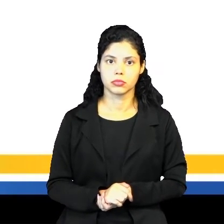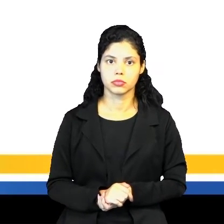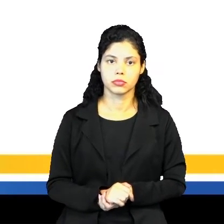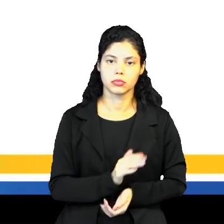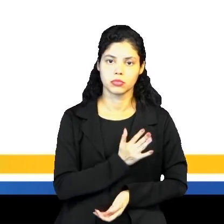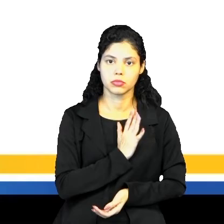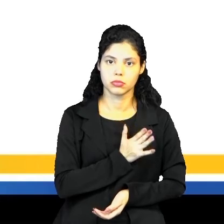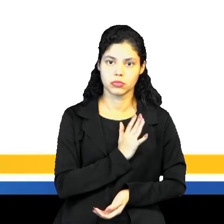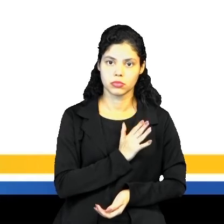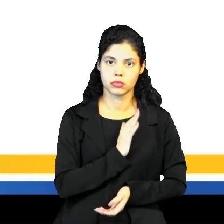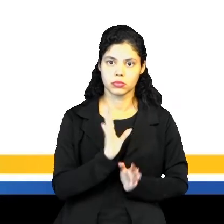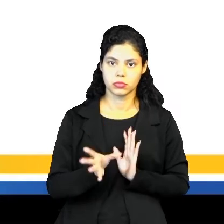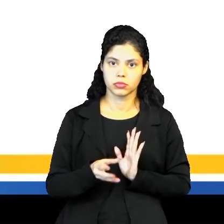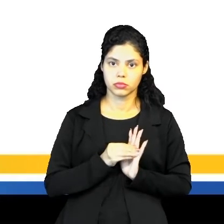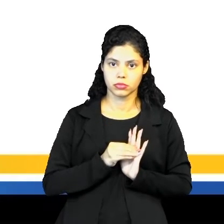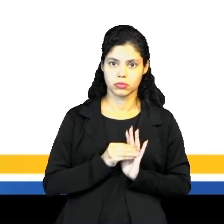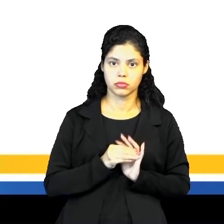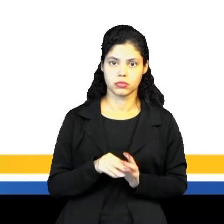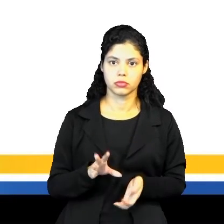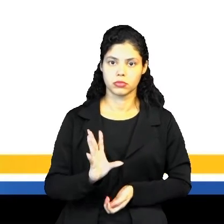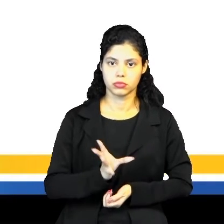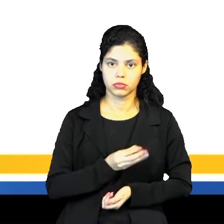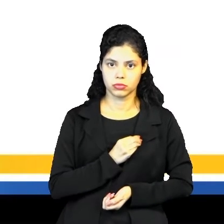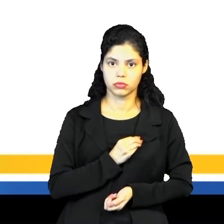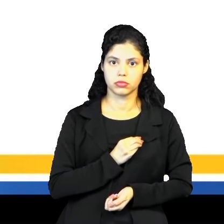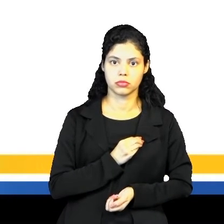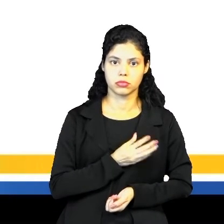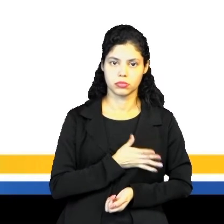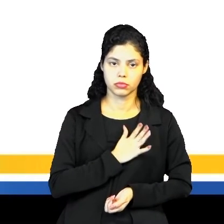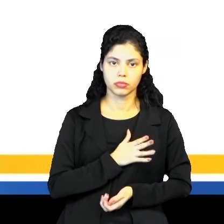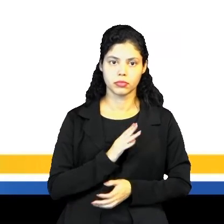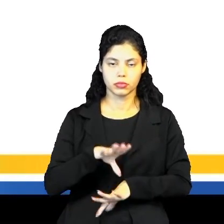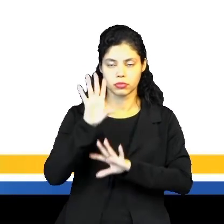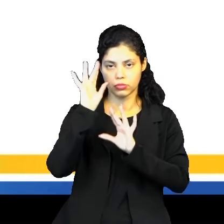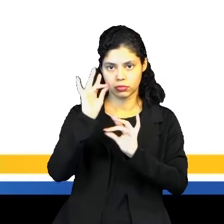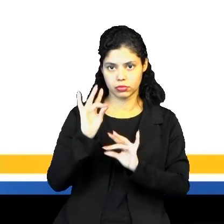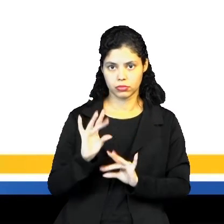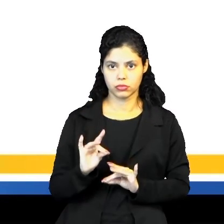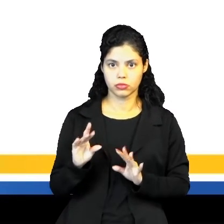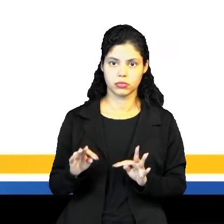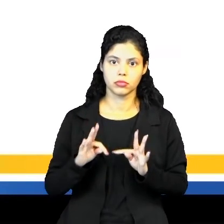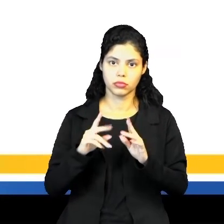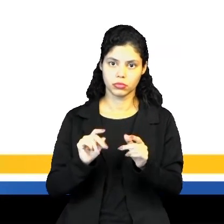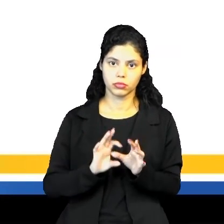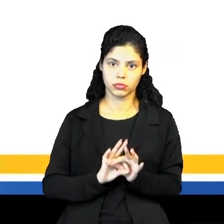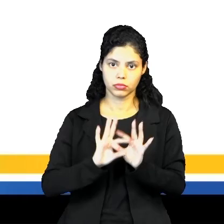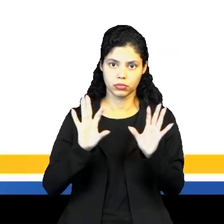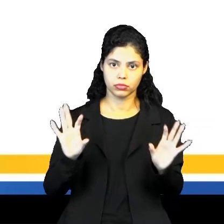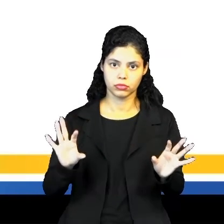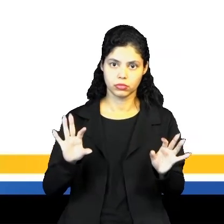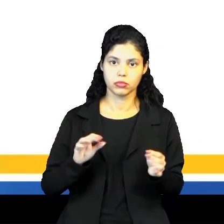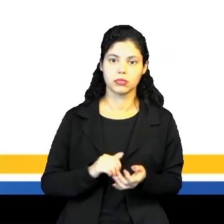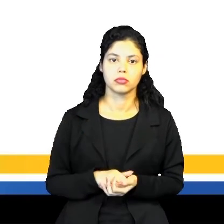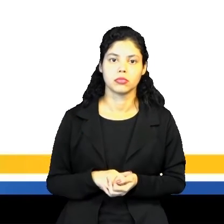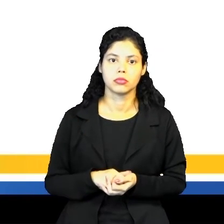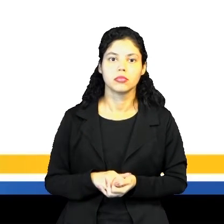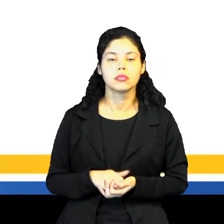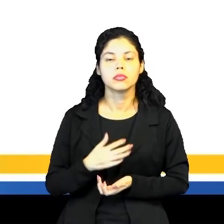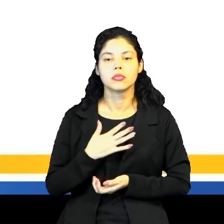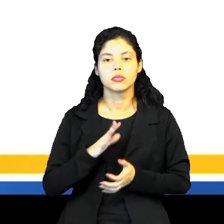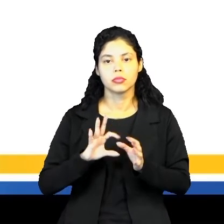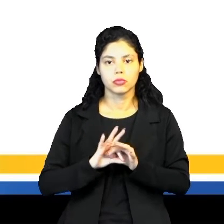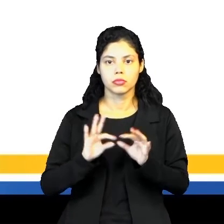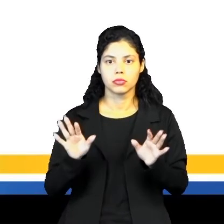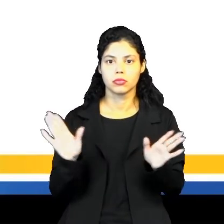no meu peito, ou seja, colocar-se no peito, né? Então ele vai colocando ali, ó, para tu liberdade basta mis alas, ou seja, para a